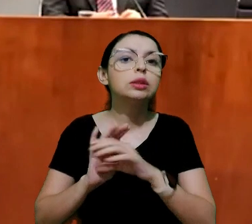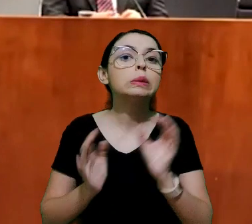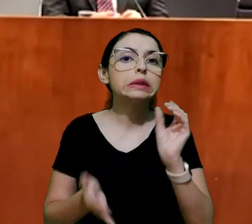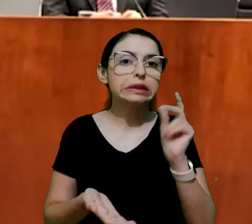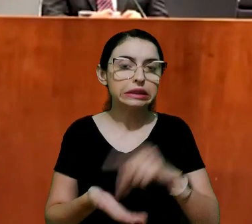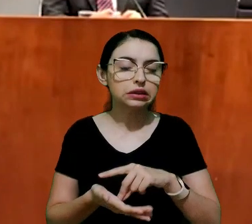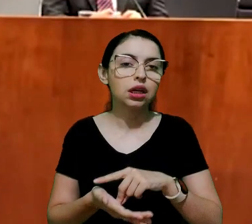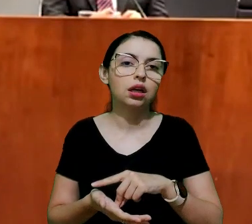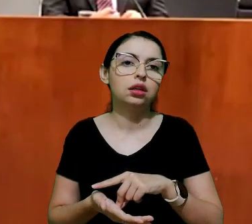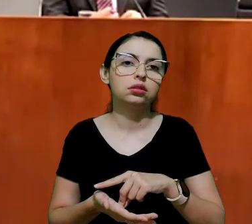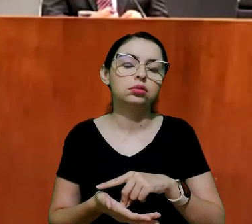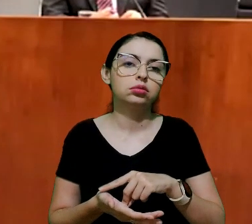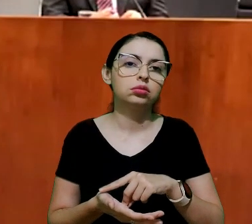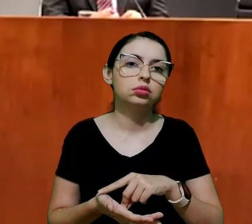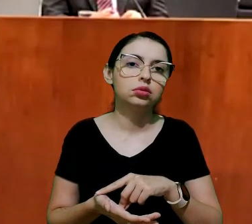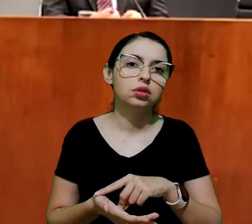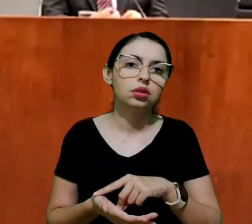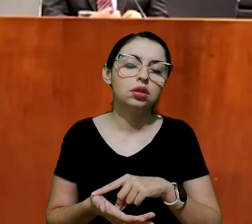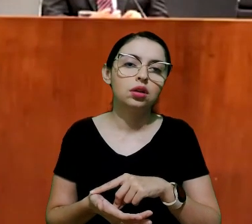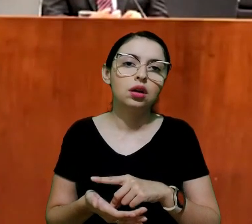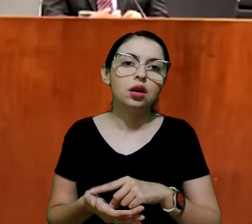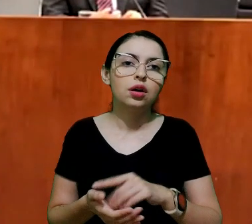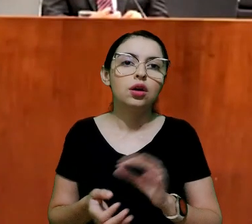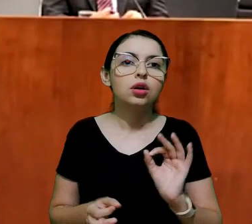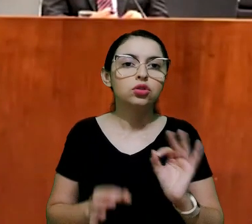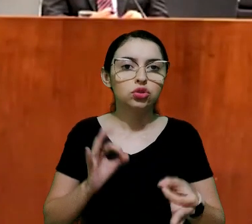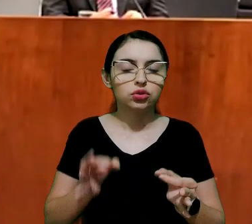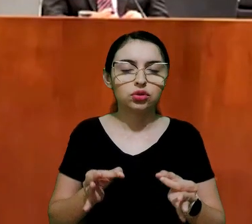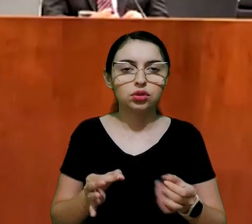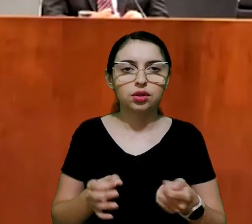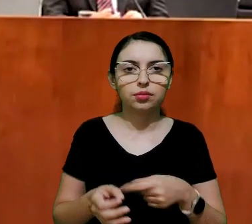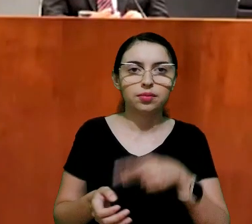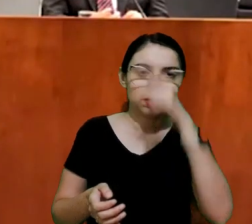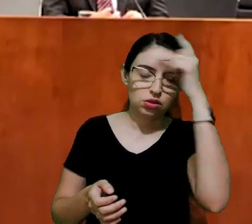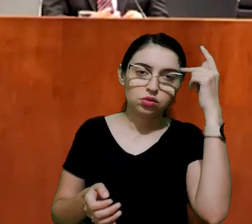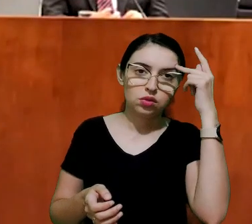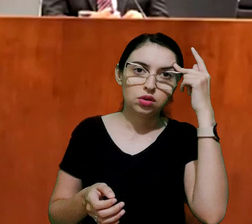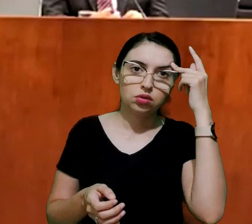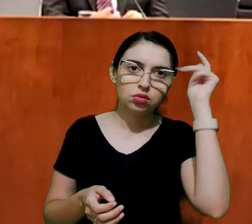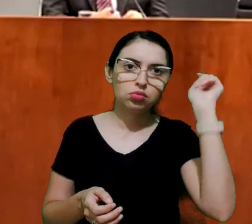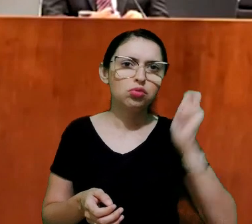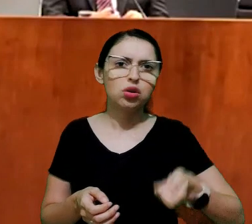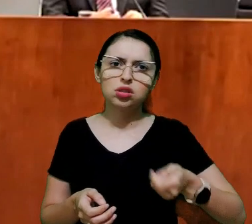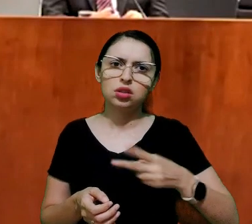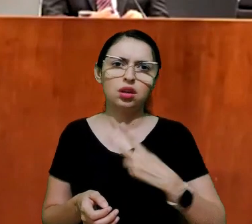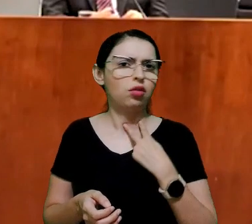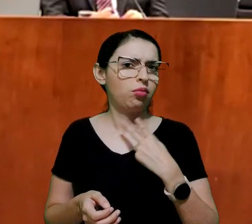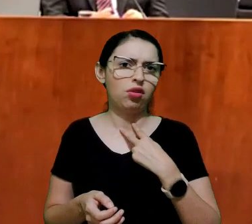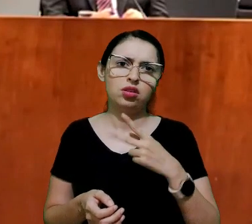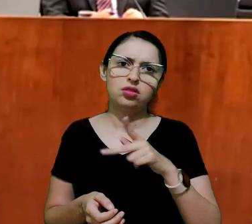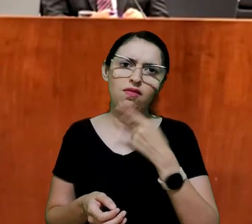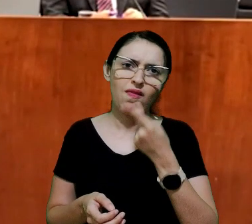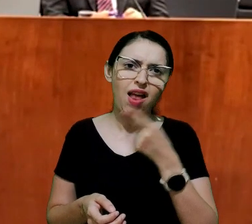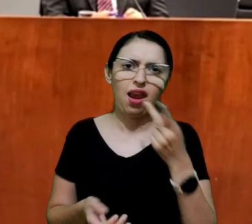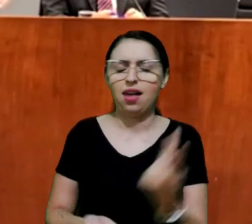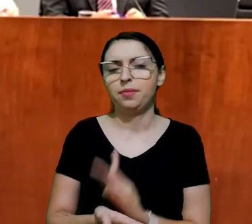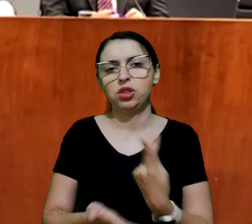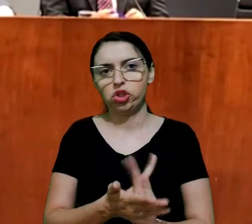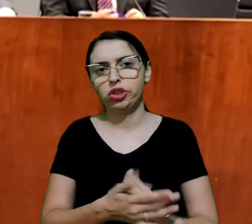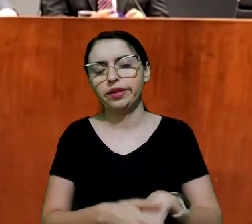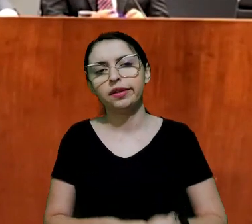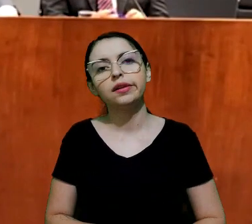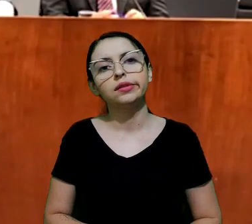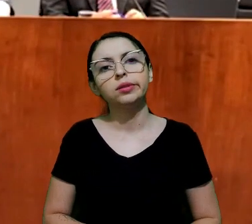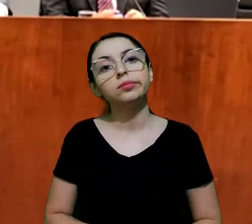corretamente, formalmente, pelo registrador, o juiz não pode dizer que aquilo não é verdade. Aquilo é verdade, é